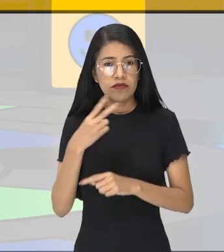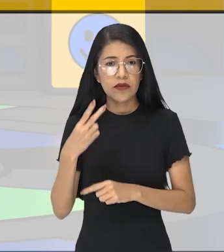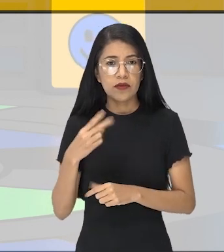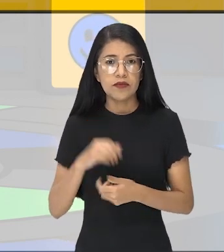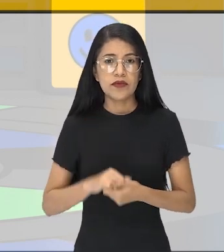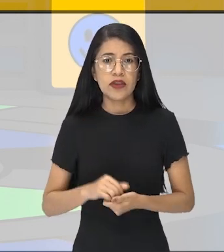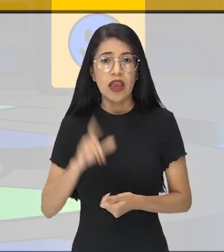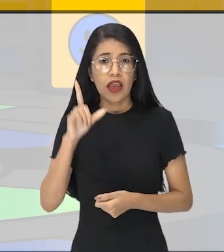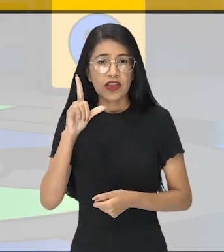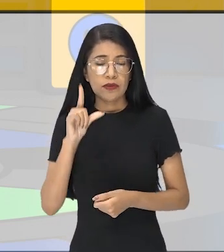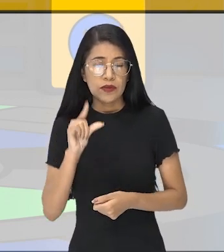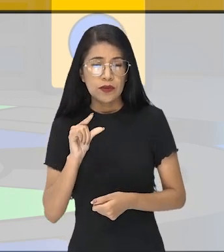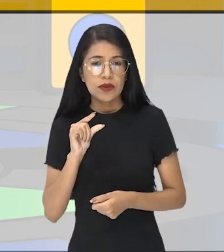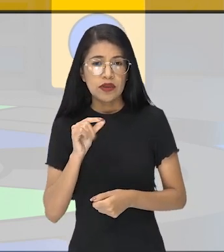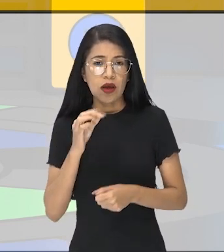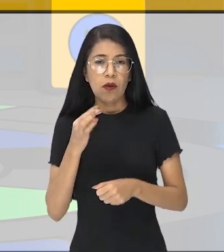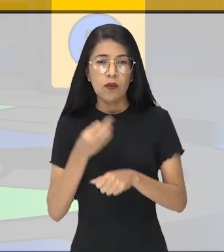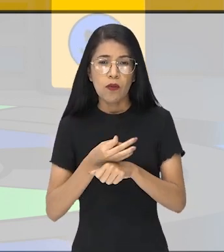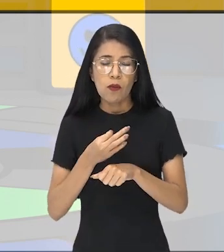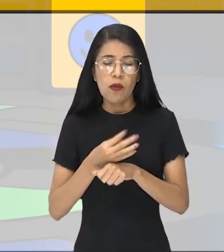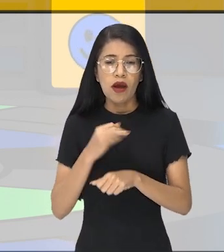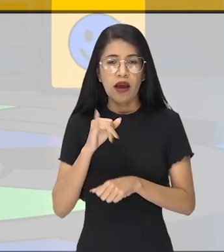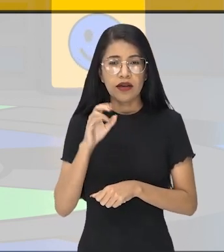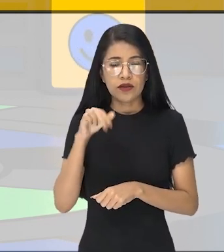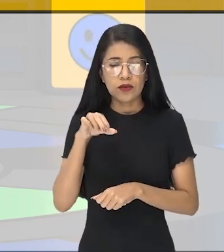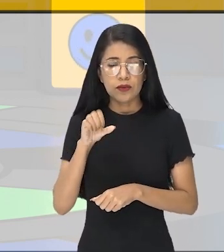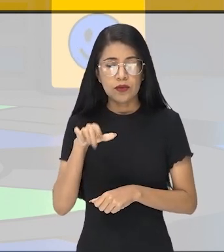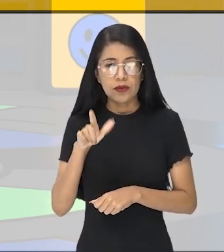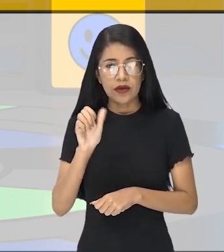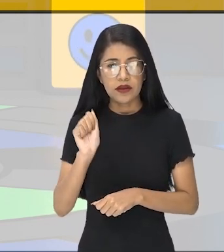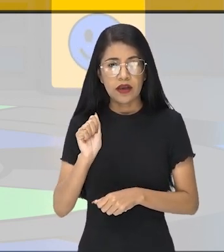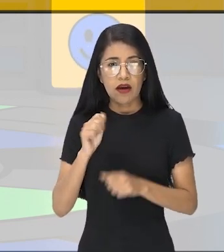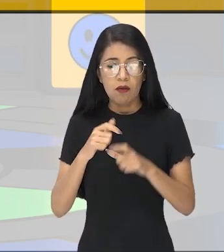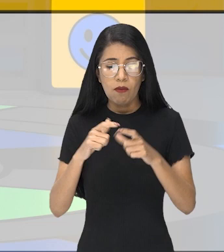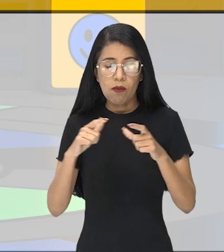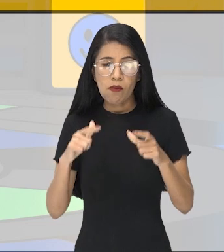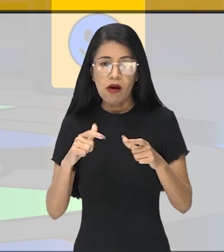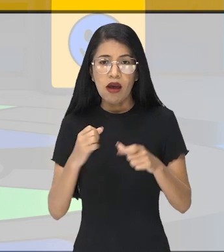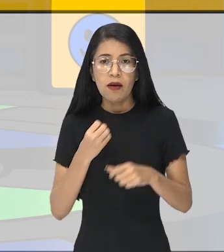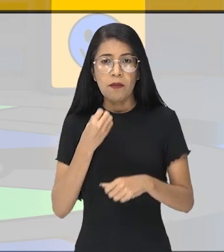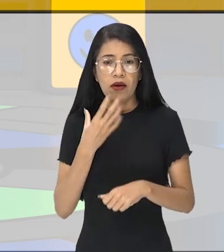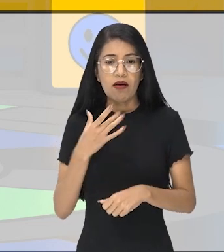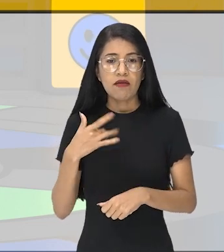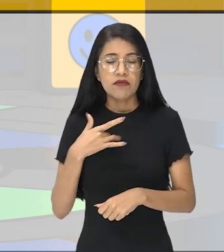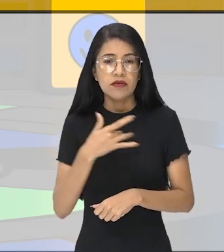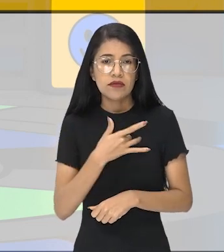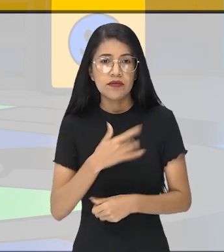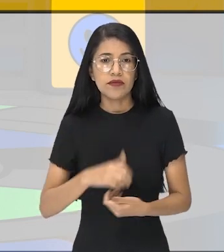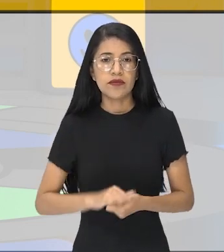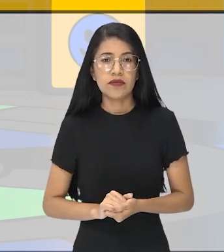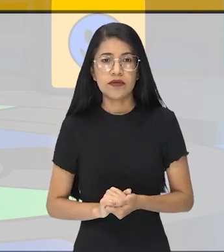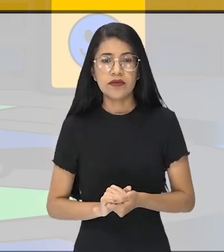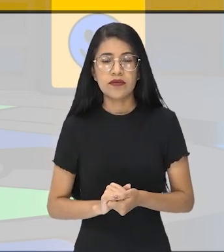diminuição da resistência à insulina, aumentando assim a melhora do paciente, melhor ação